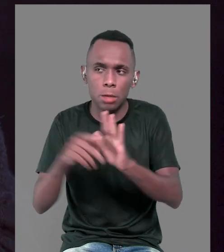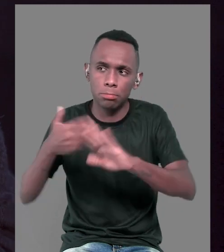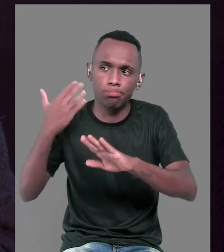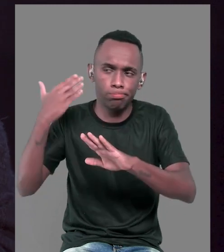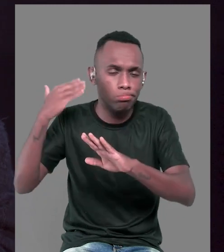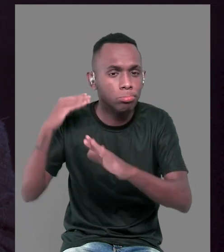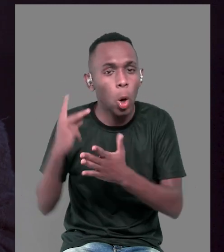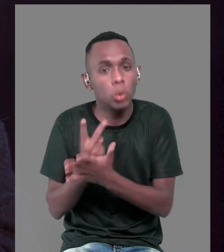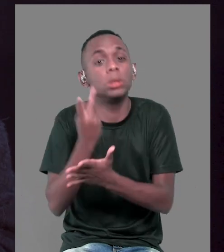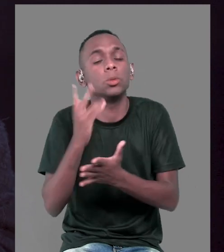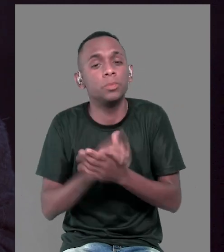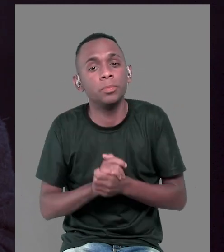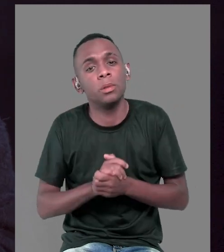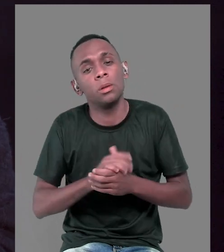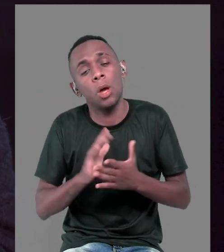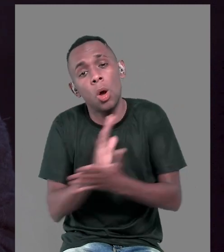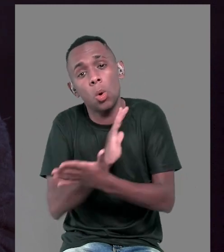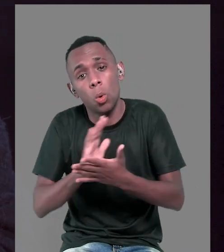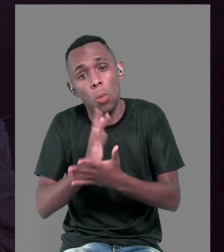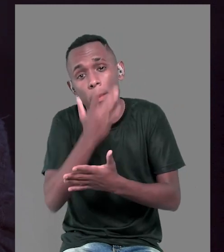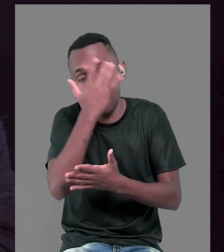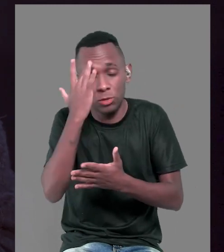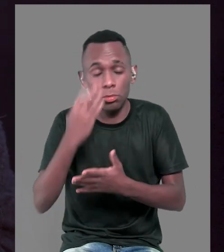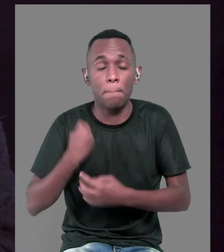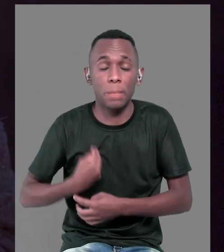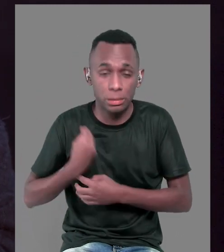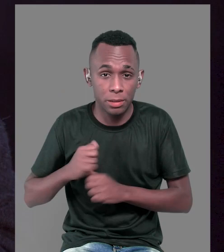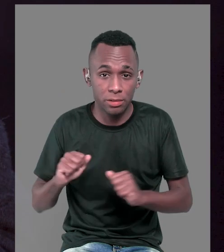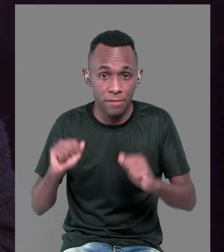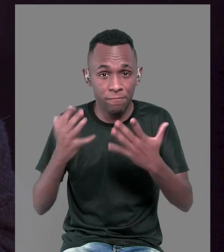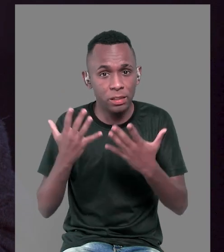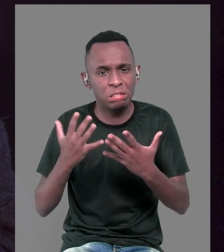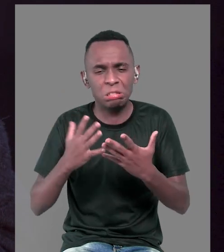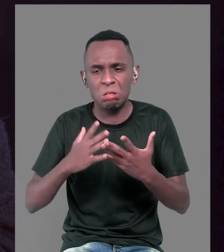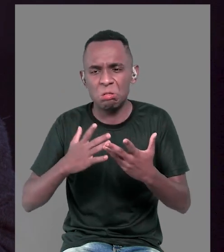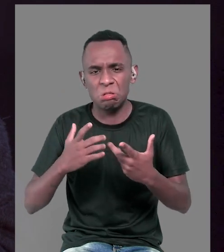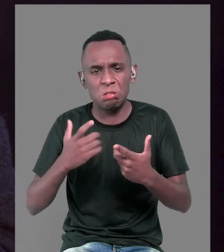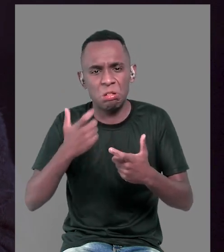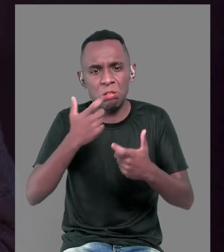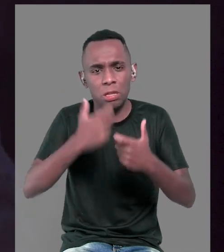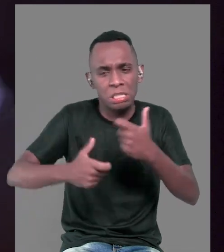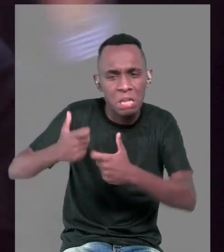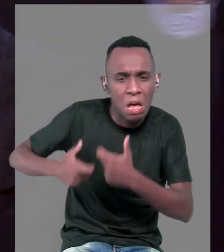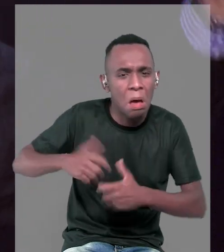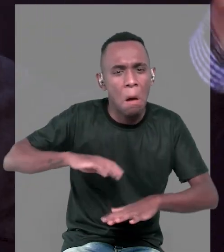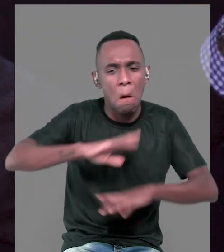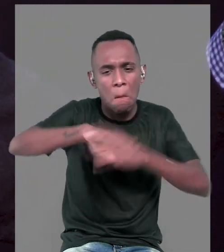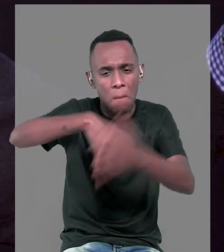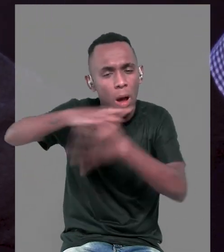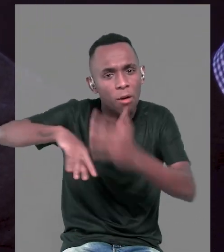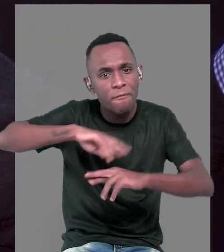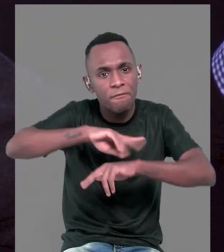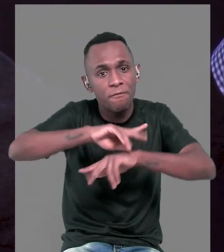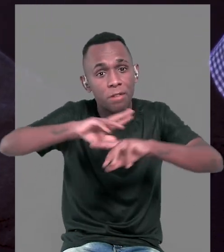algumas dezenas de participantes, uma grande orgia que termina com quase todo mundo